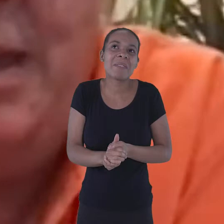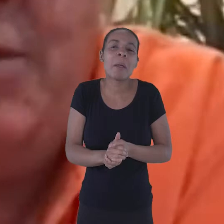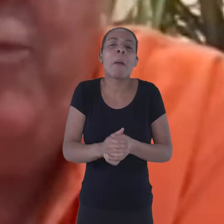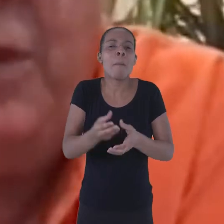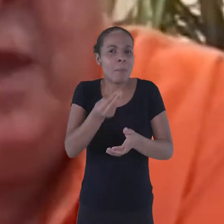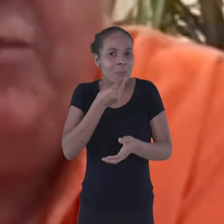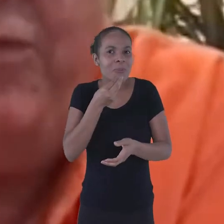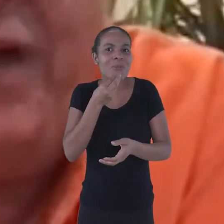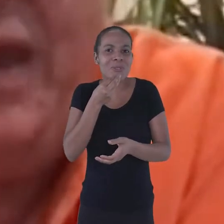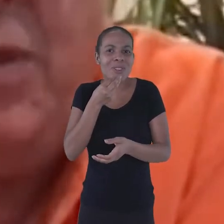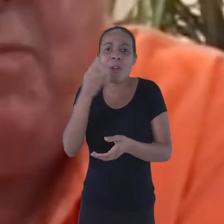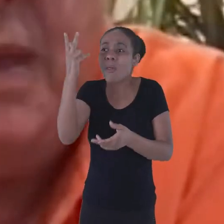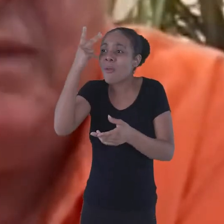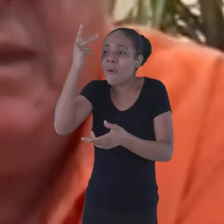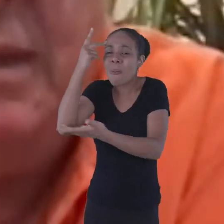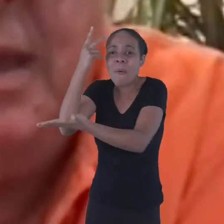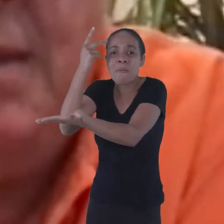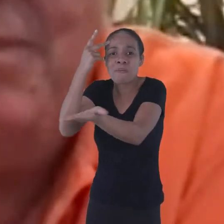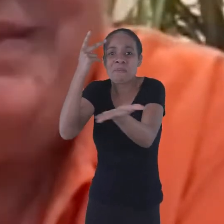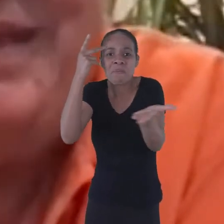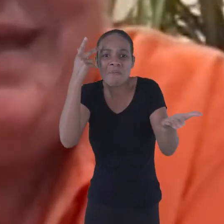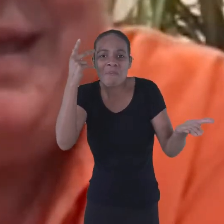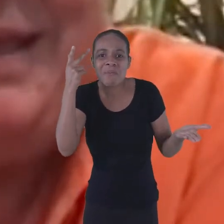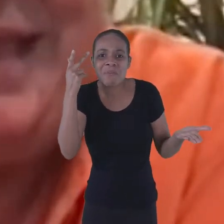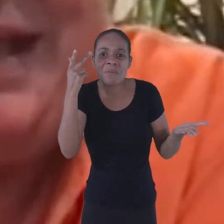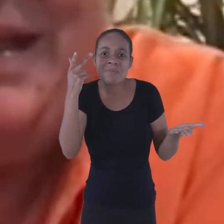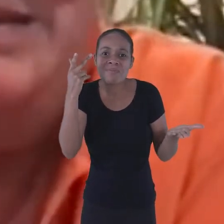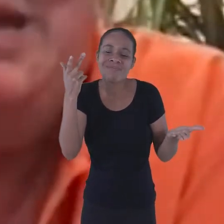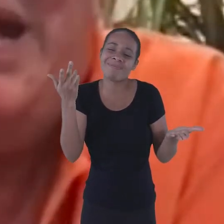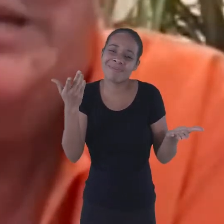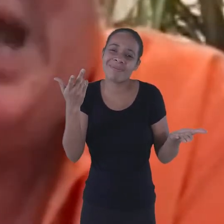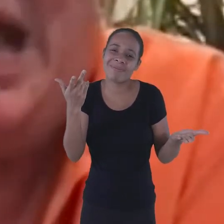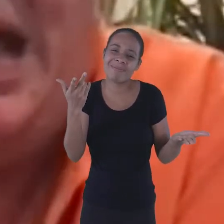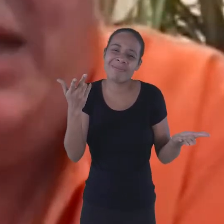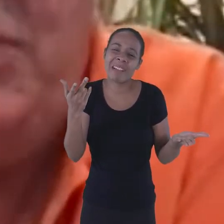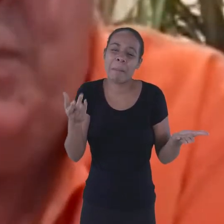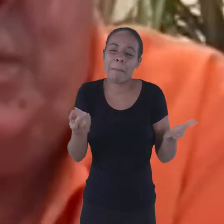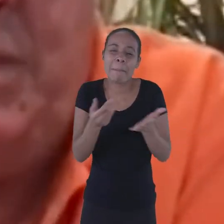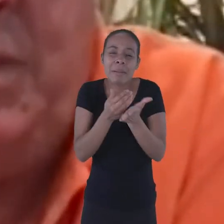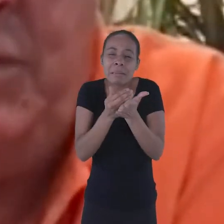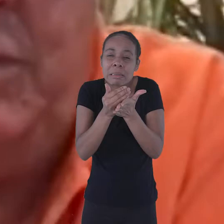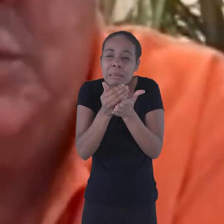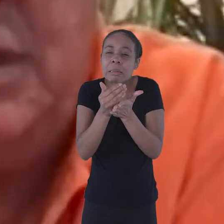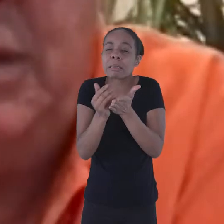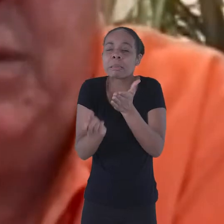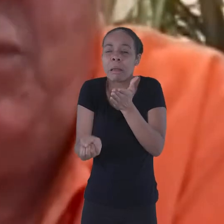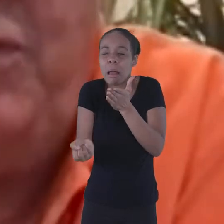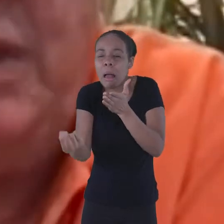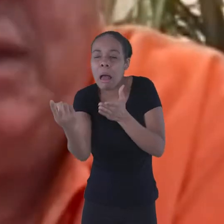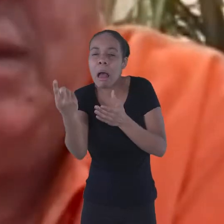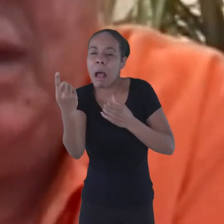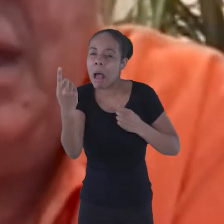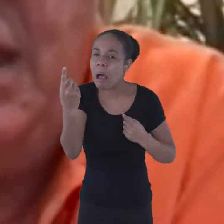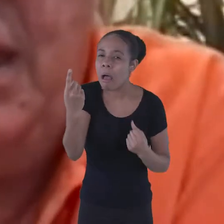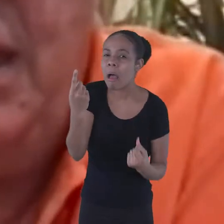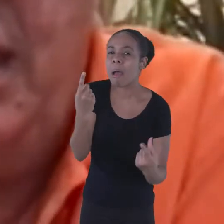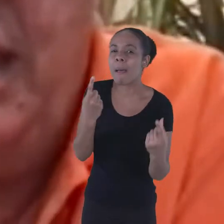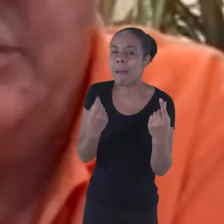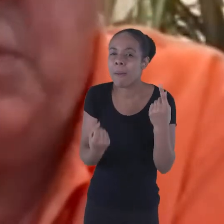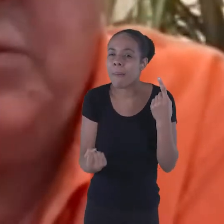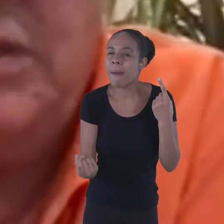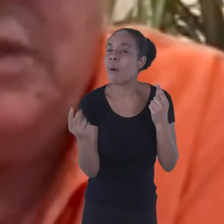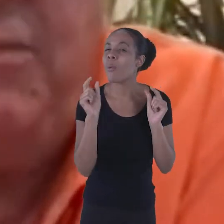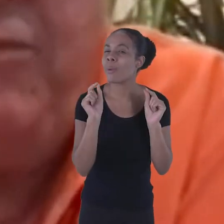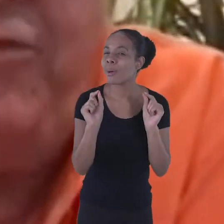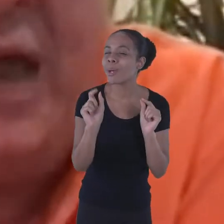né? Fulano fala o que pensa, mas está cada dia mais raro você ouvir